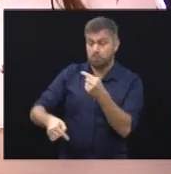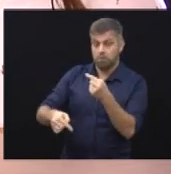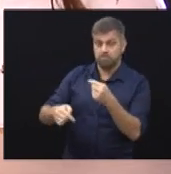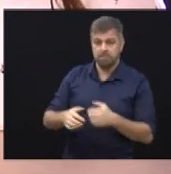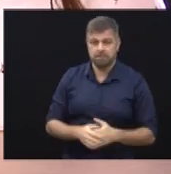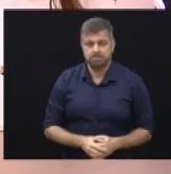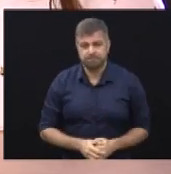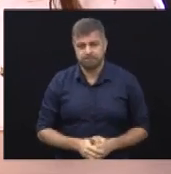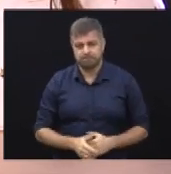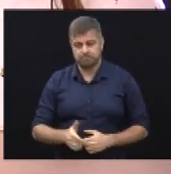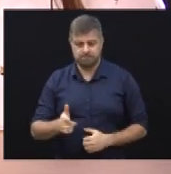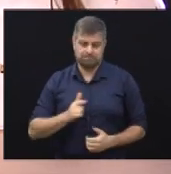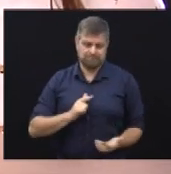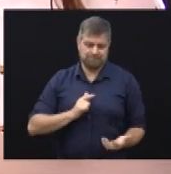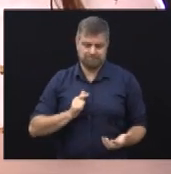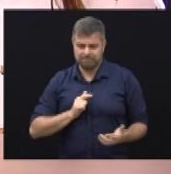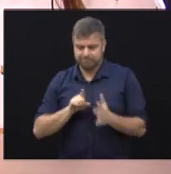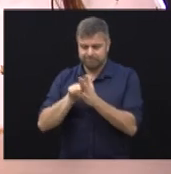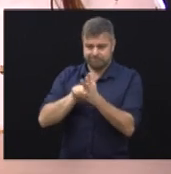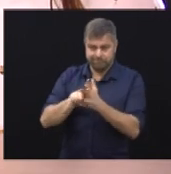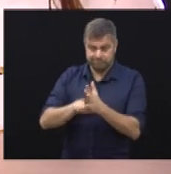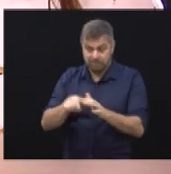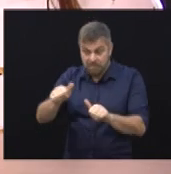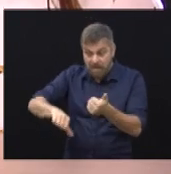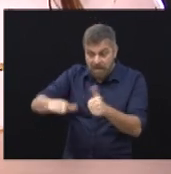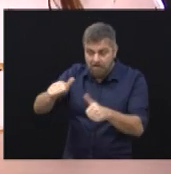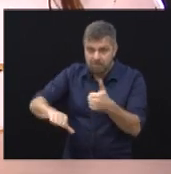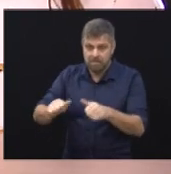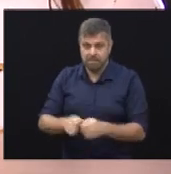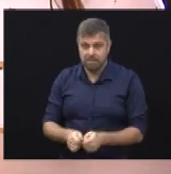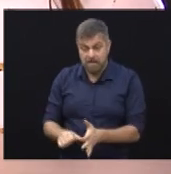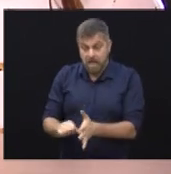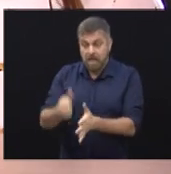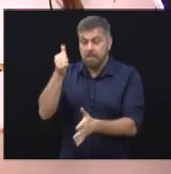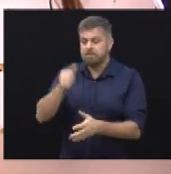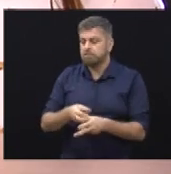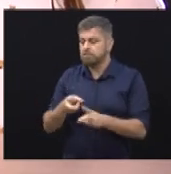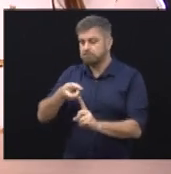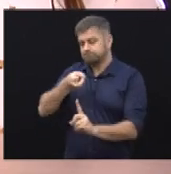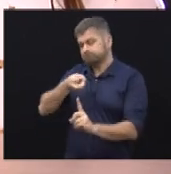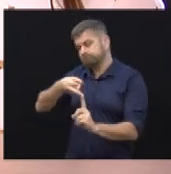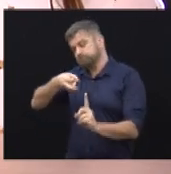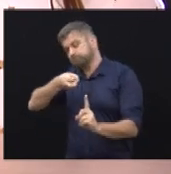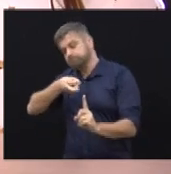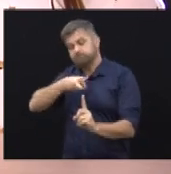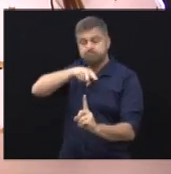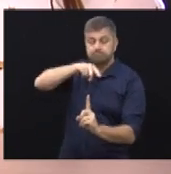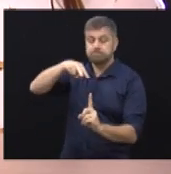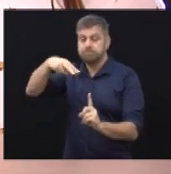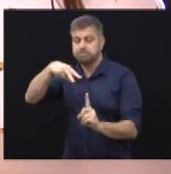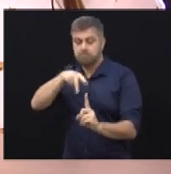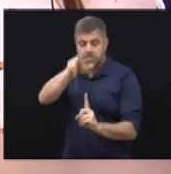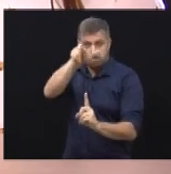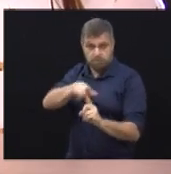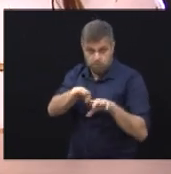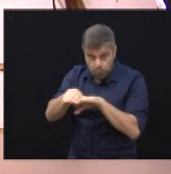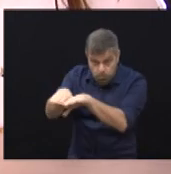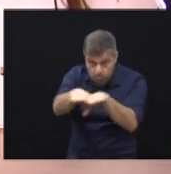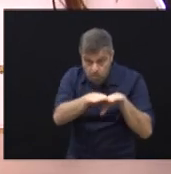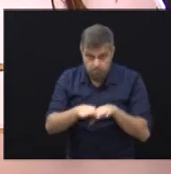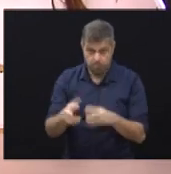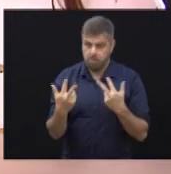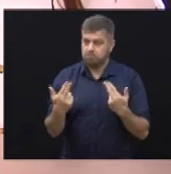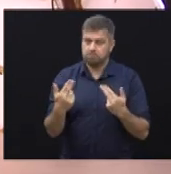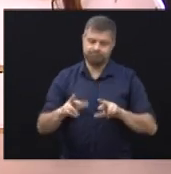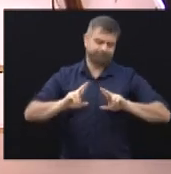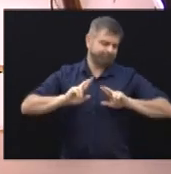as contraindicações. Então, a gente não pode ver a estética como algo assim, serve